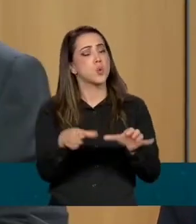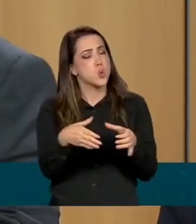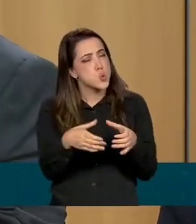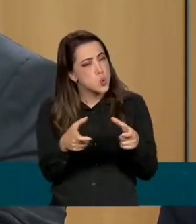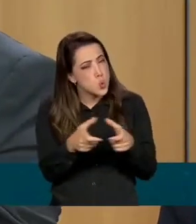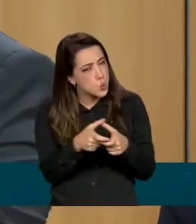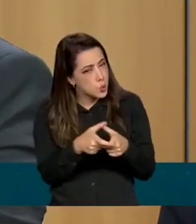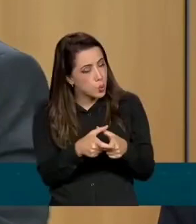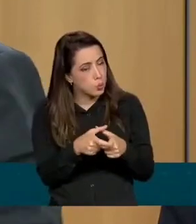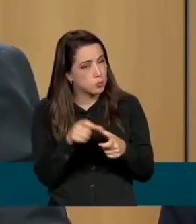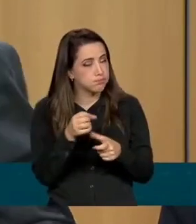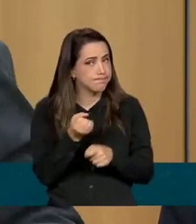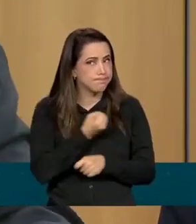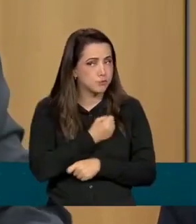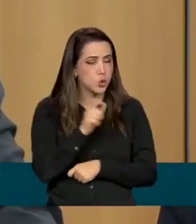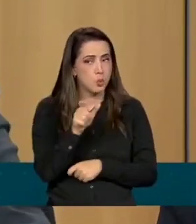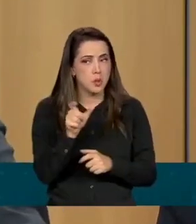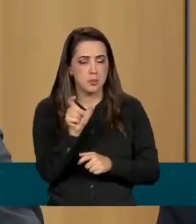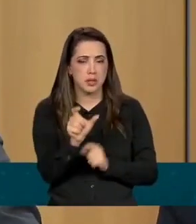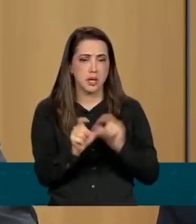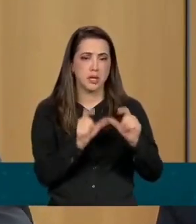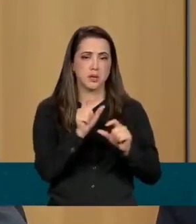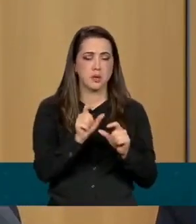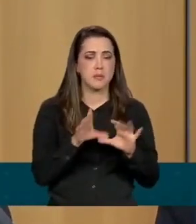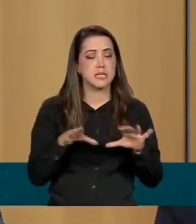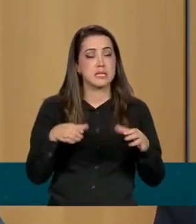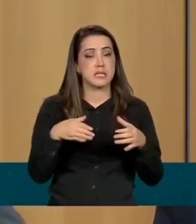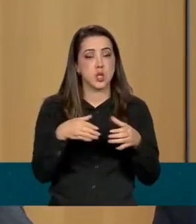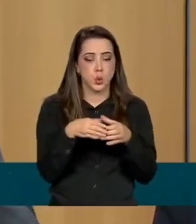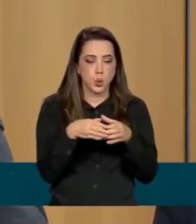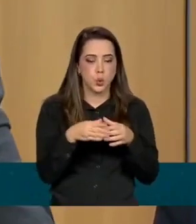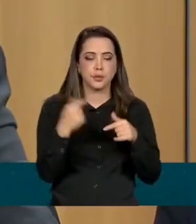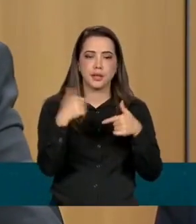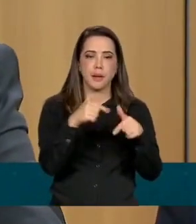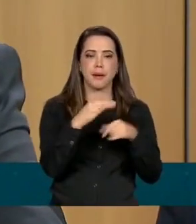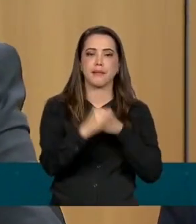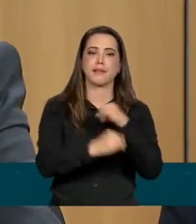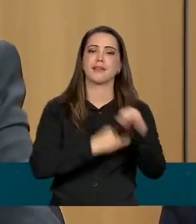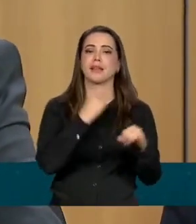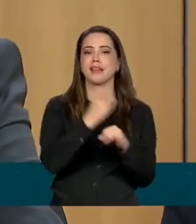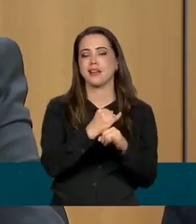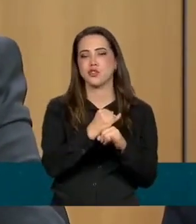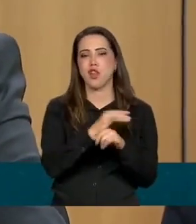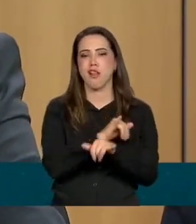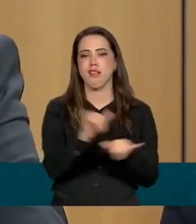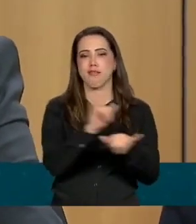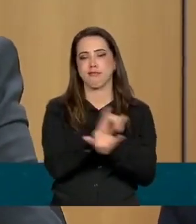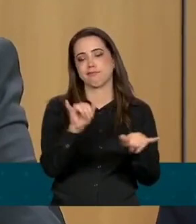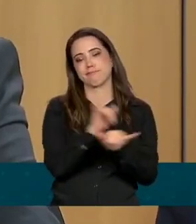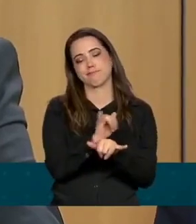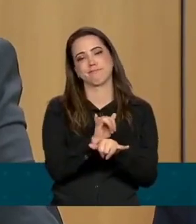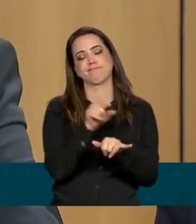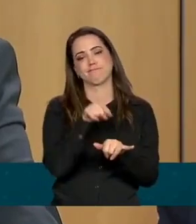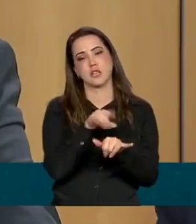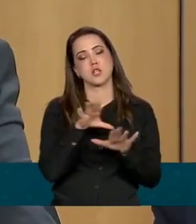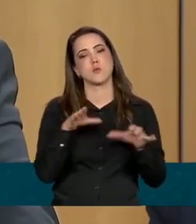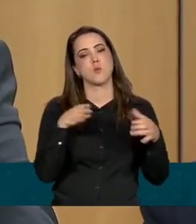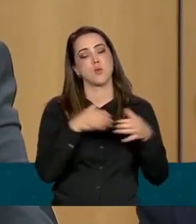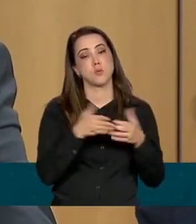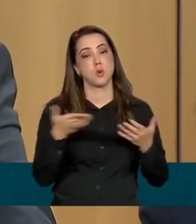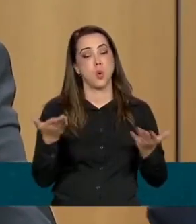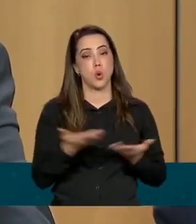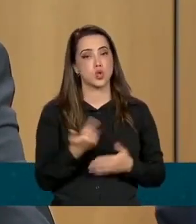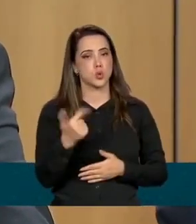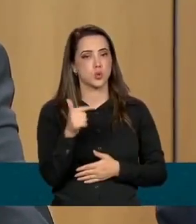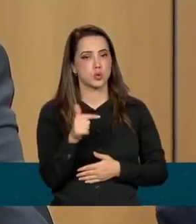São pequenos agrupamentos que atuam em rede por intermédio exatamente da internet, né? Então, não há hoje